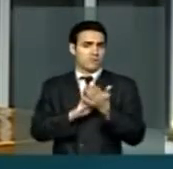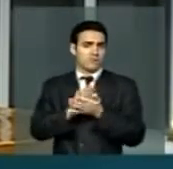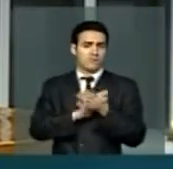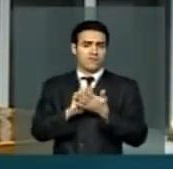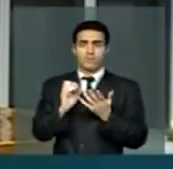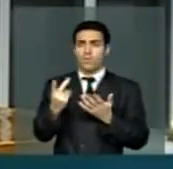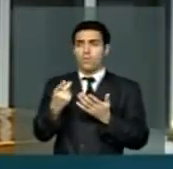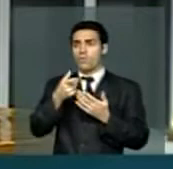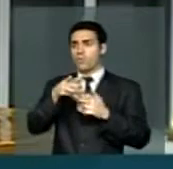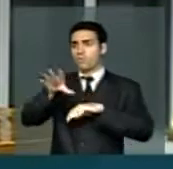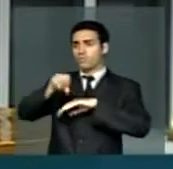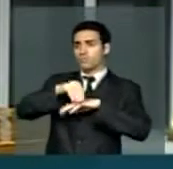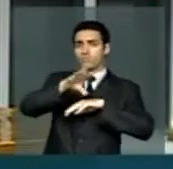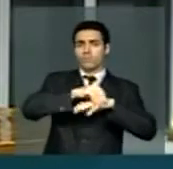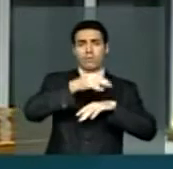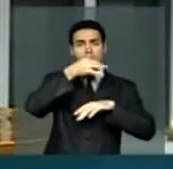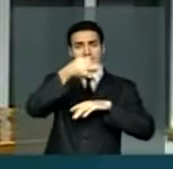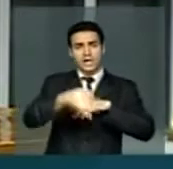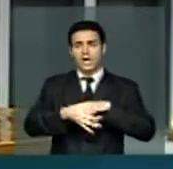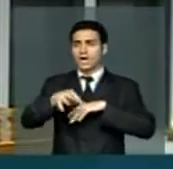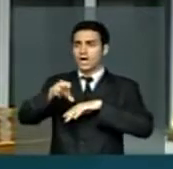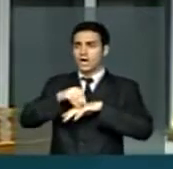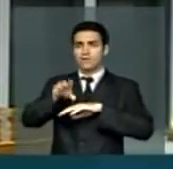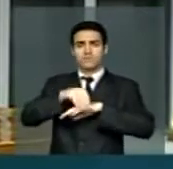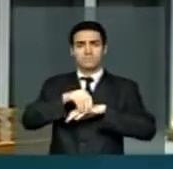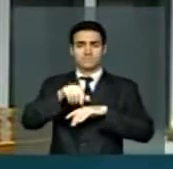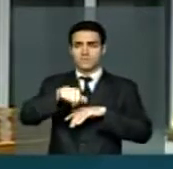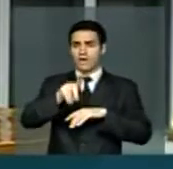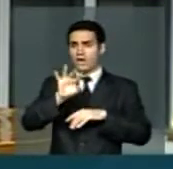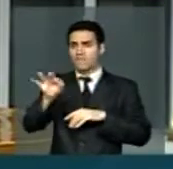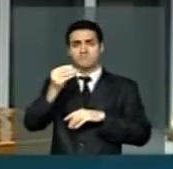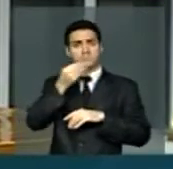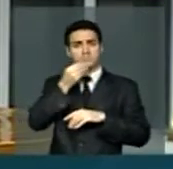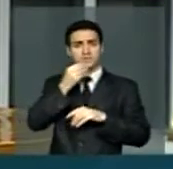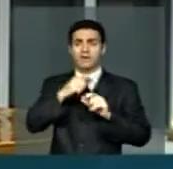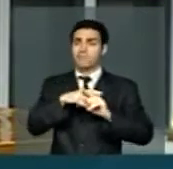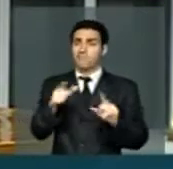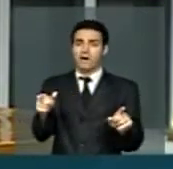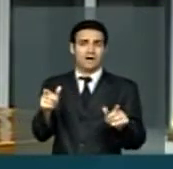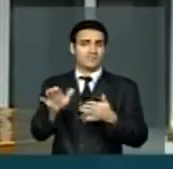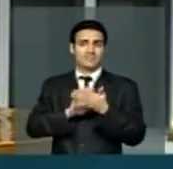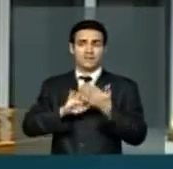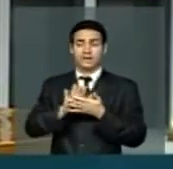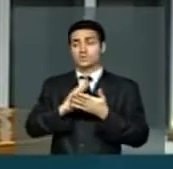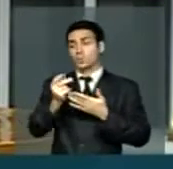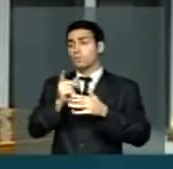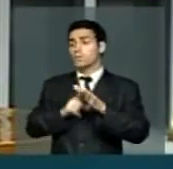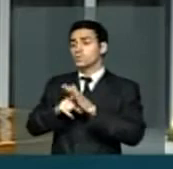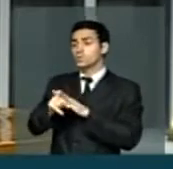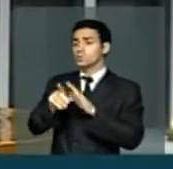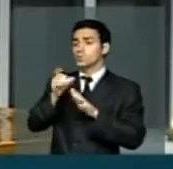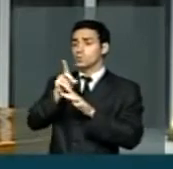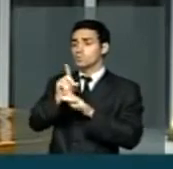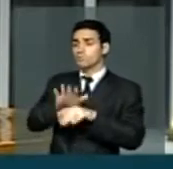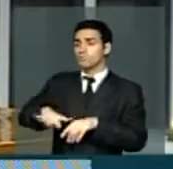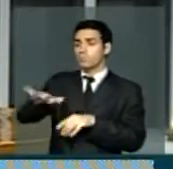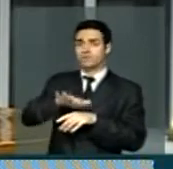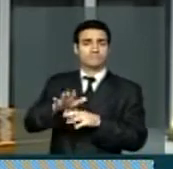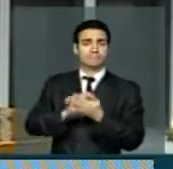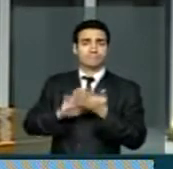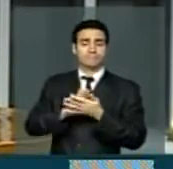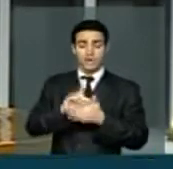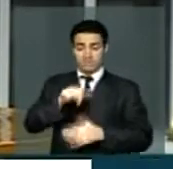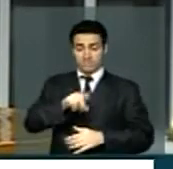ou com as opiniões, não só da inteligência aqui do Distrito Federal, como da sua própria população, o Distrito Federal